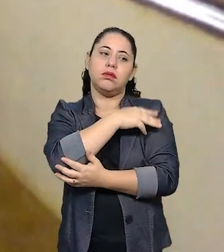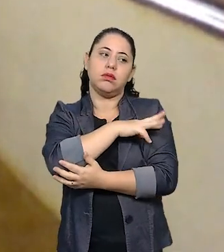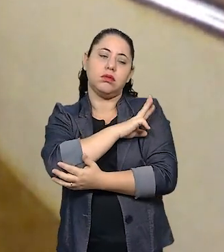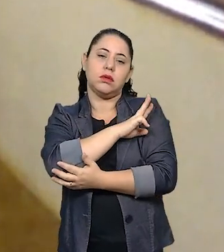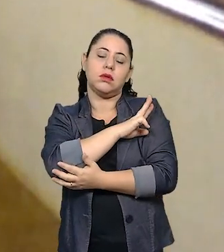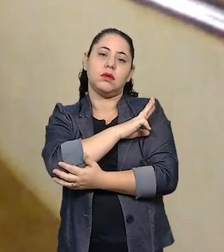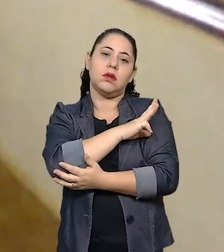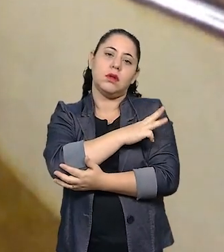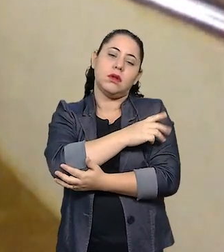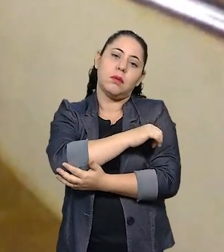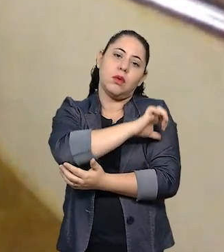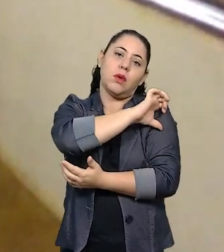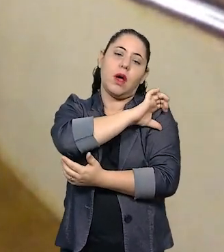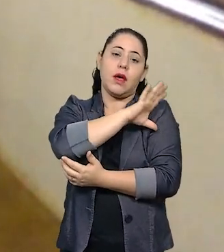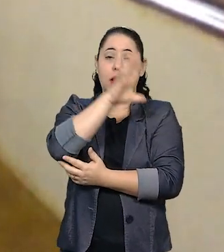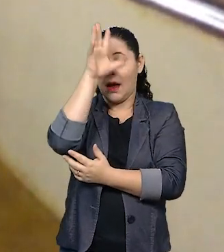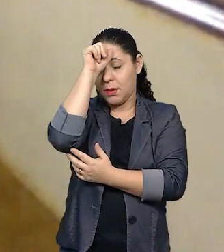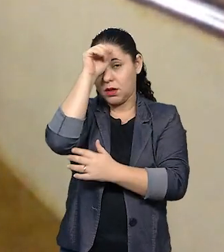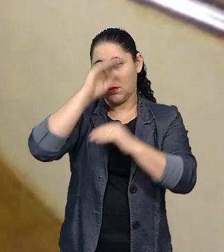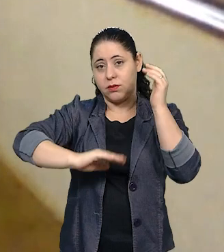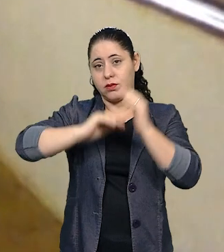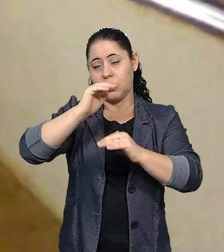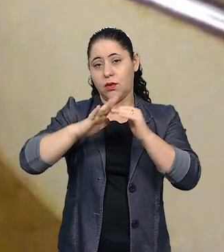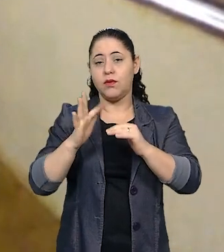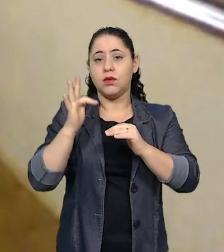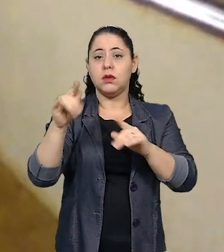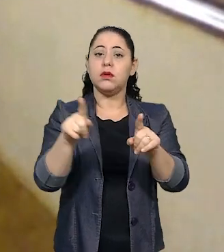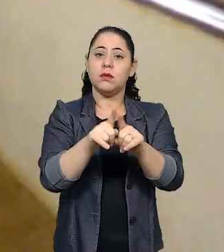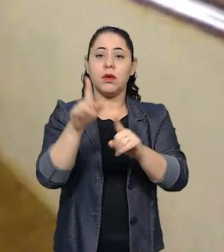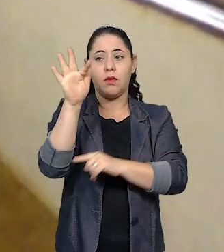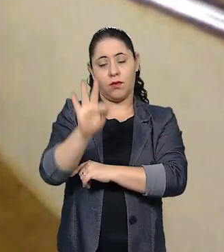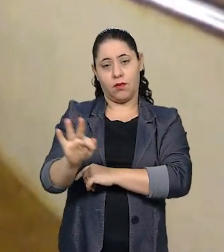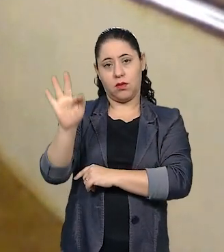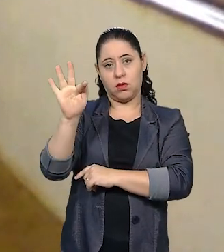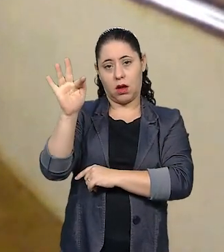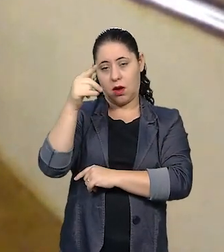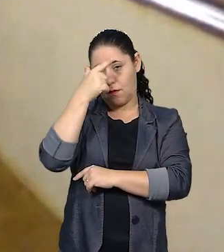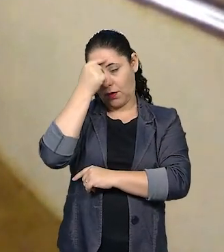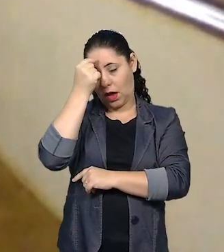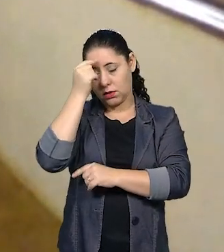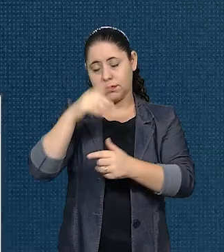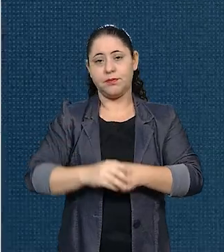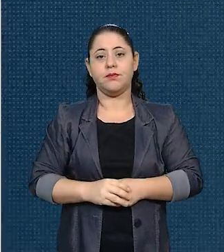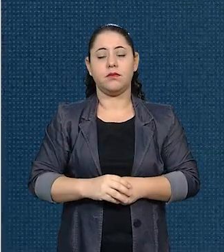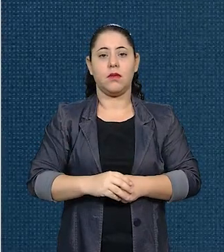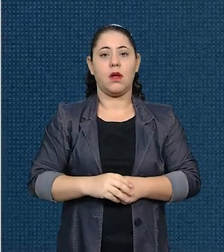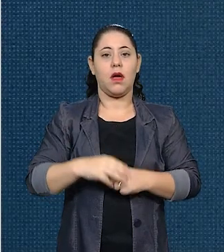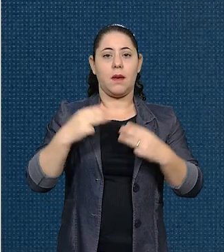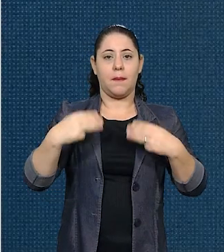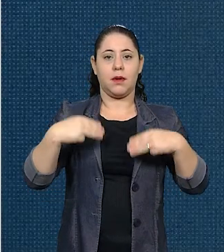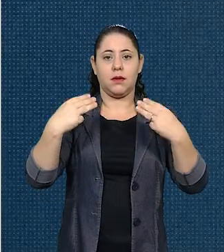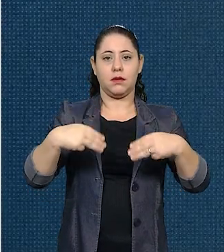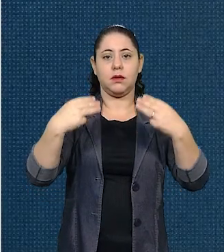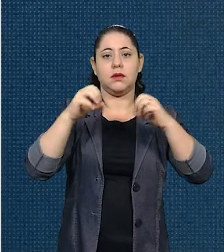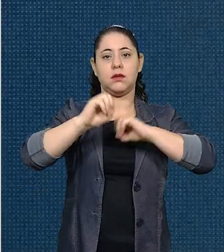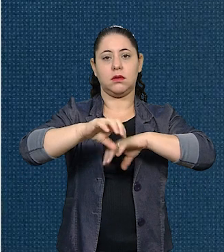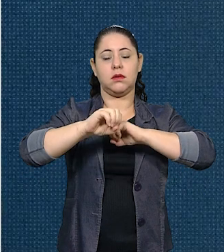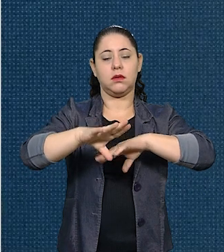aí é conseguir manter essa criança na escola, no ensino fundamental, no ensino médio, para que ela aprenda